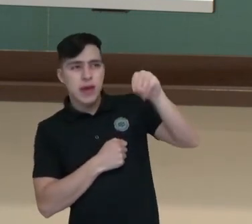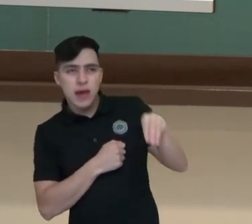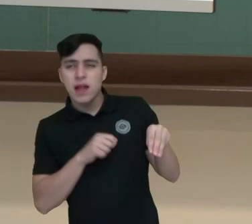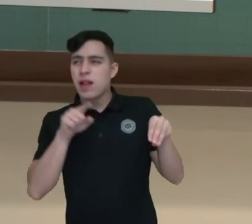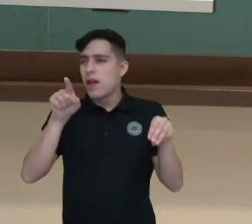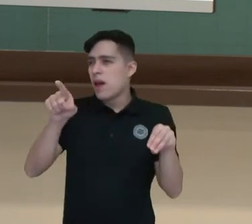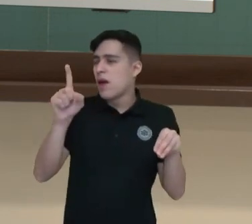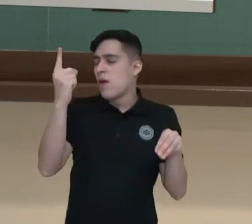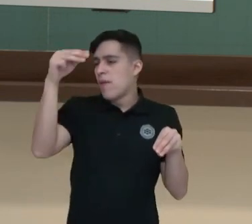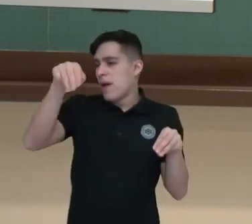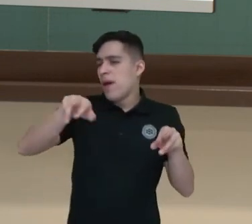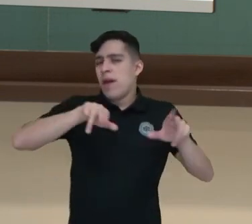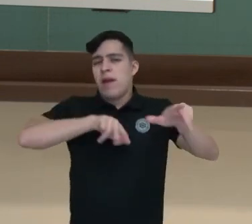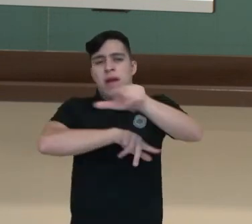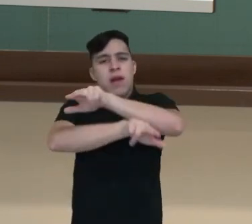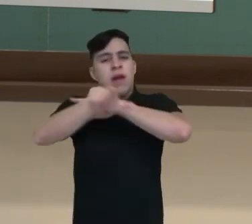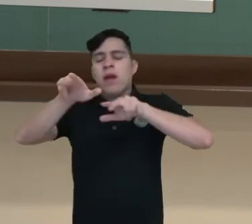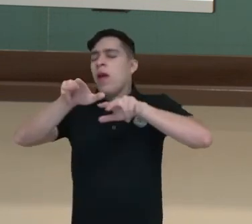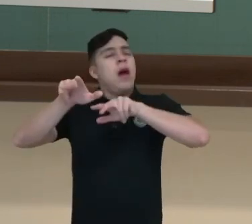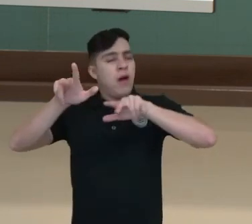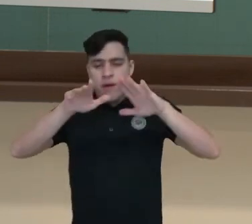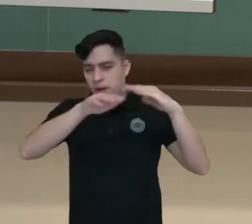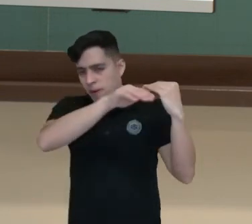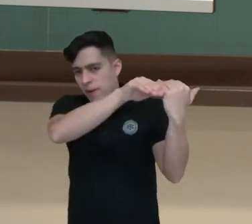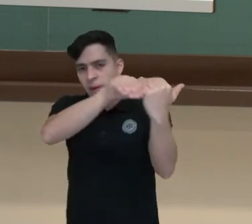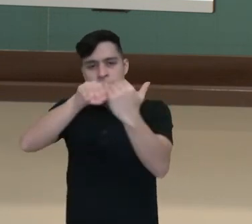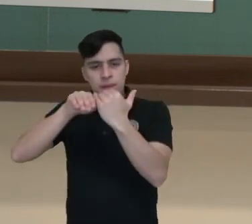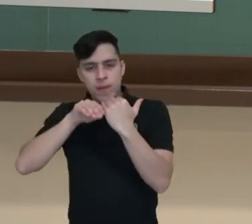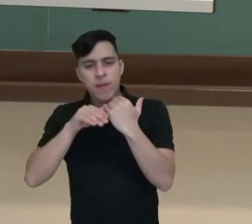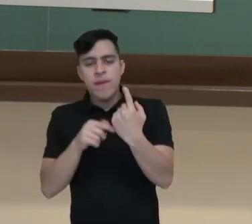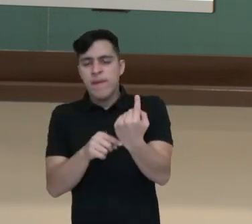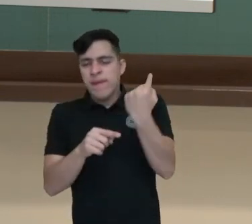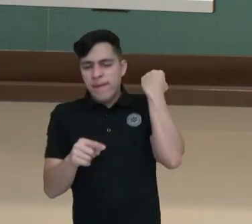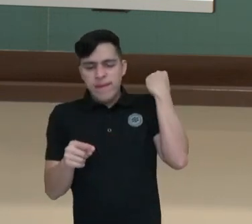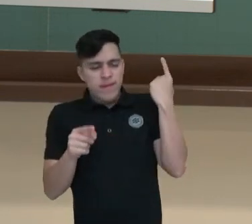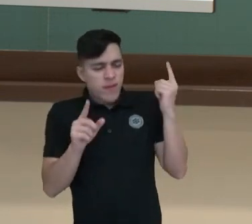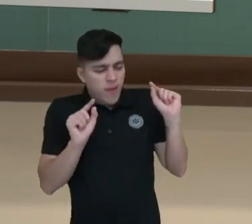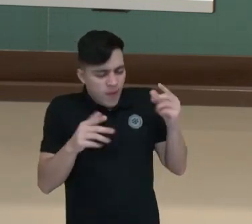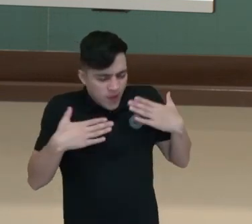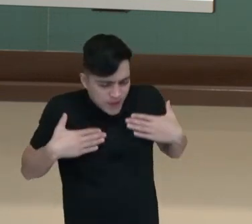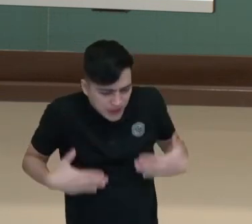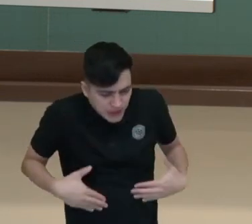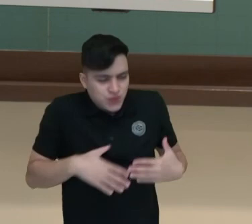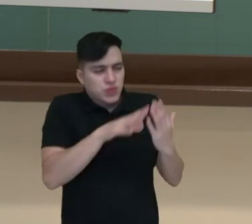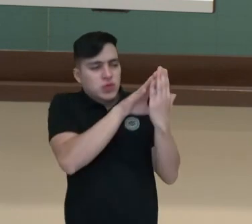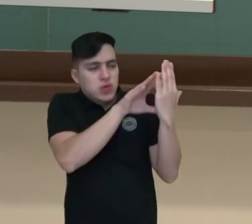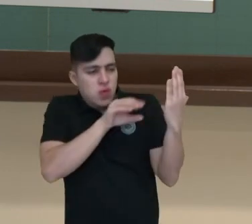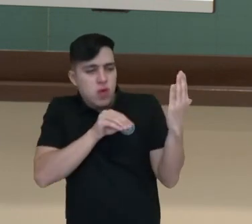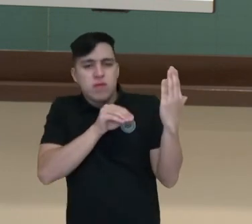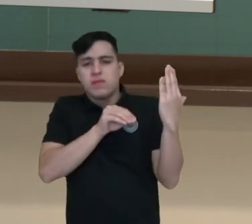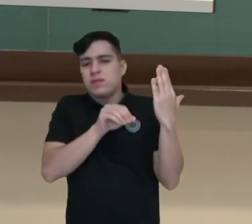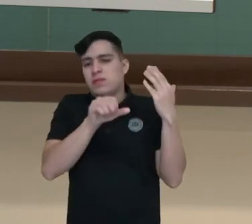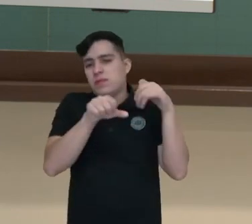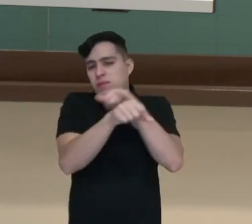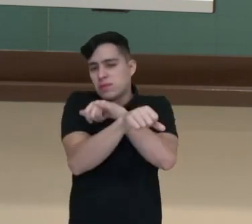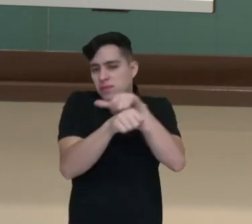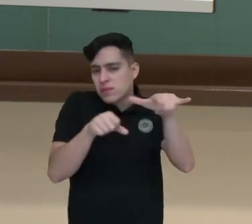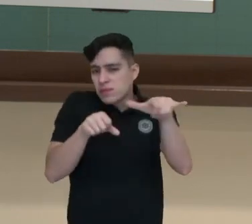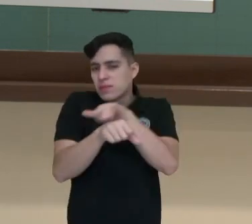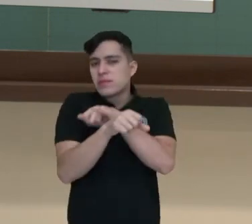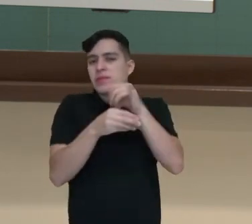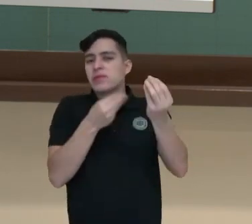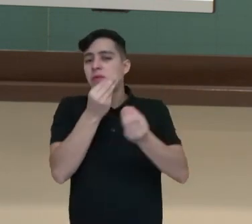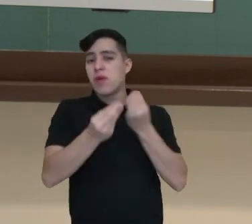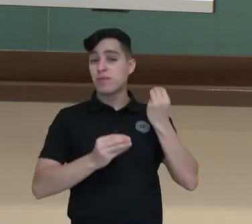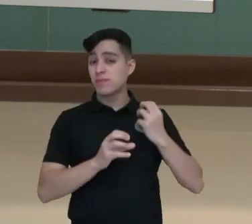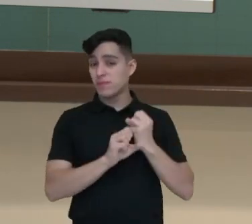é um metro em qualquer outro lugar, pessoal. Então, não tem mais aquela de usar o corpo de alguém, por exemplo, o corpo de um rei